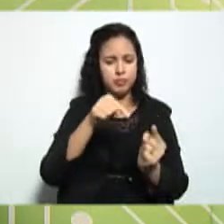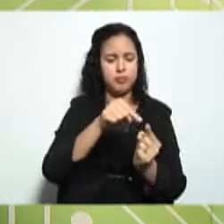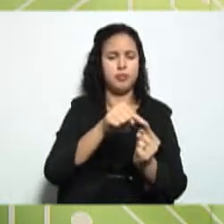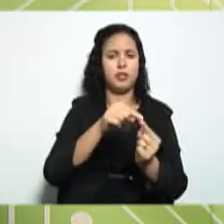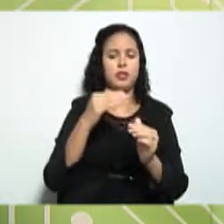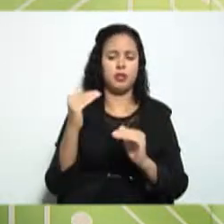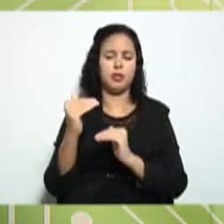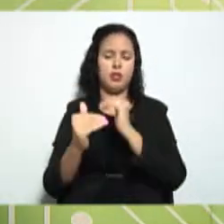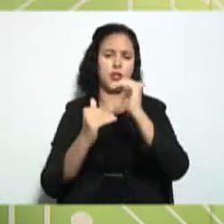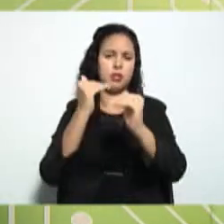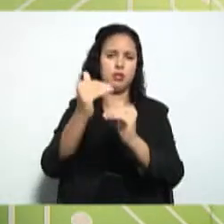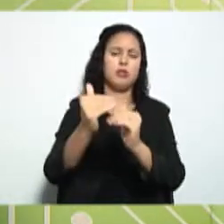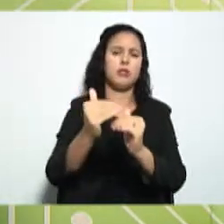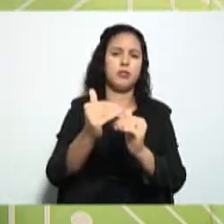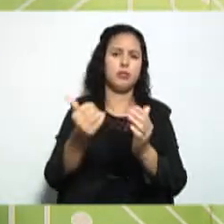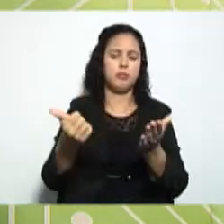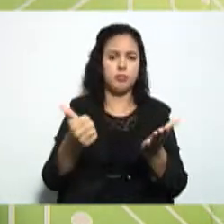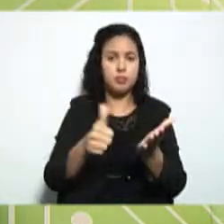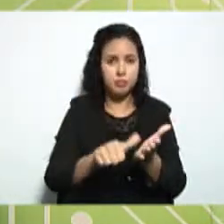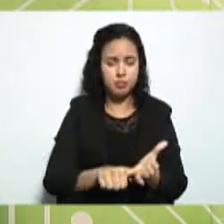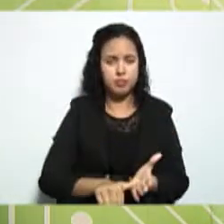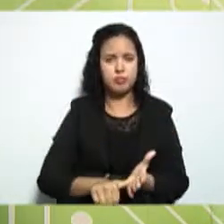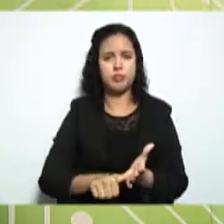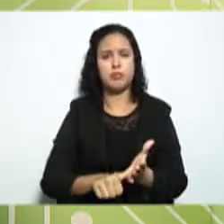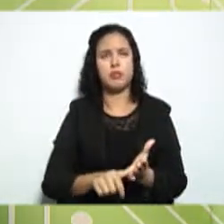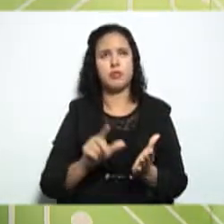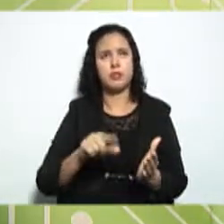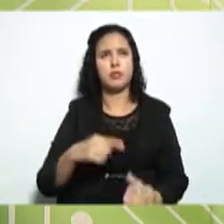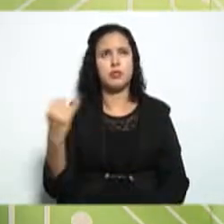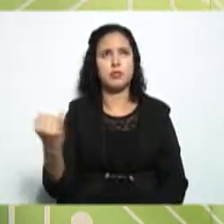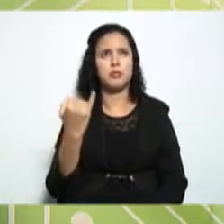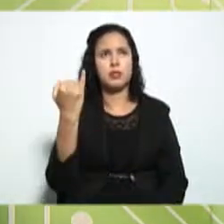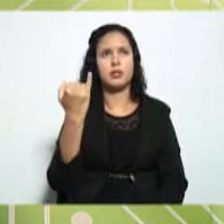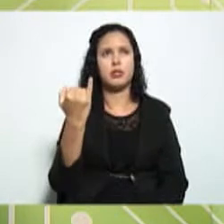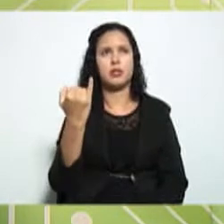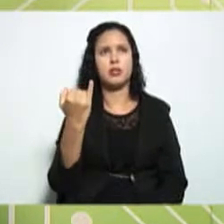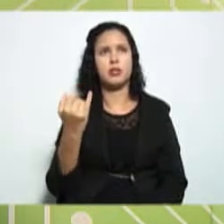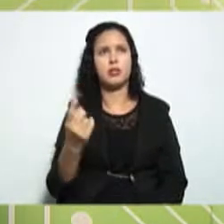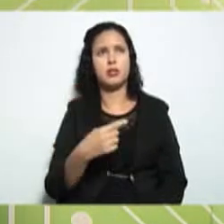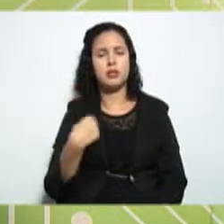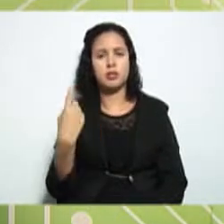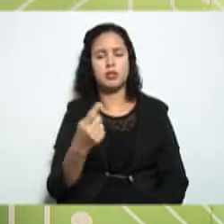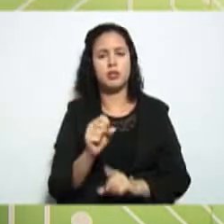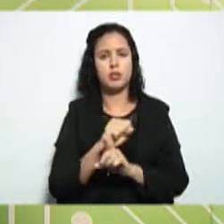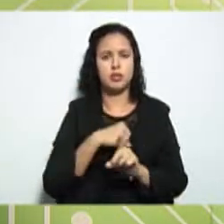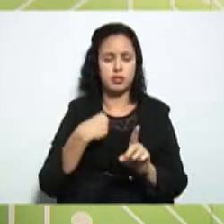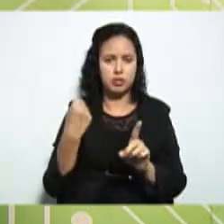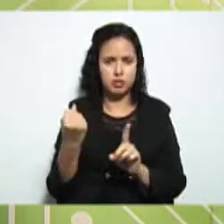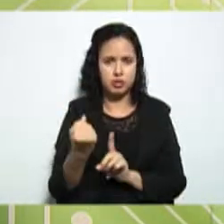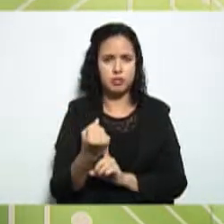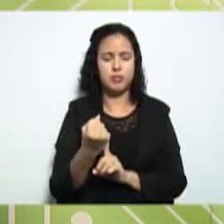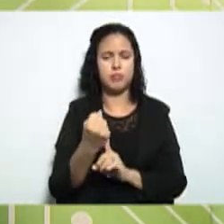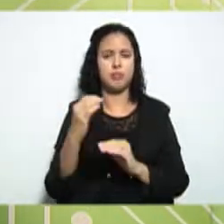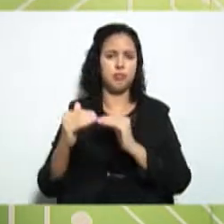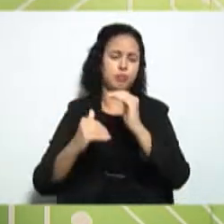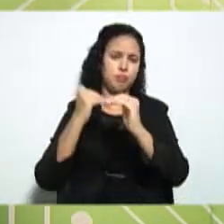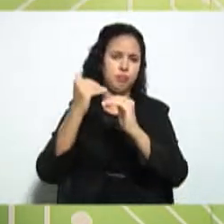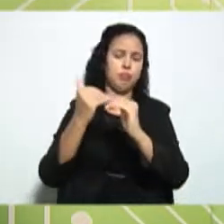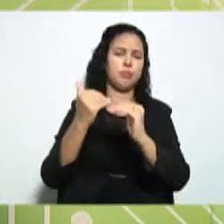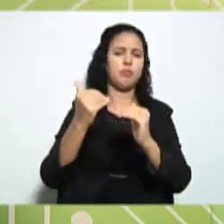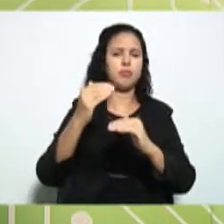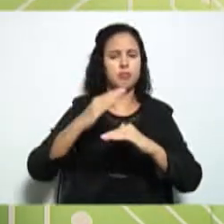desenvolver o seu cooperado. Isso é muito bonito, assim, é uma coisa muito importante na cooperativa. Nós que viemos de uma sociedade que carecemos tanto de capacitação